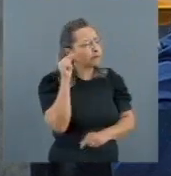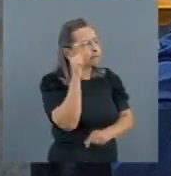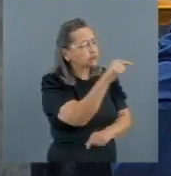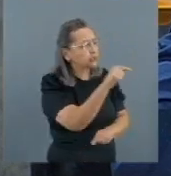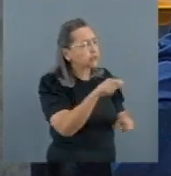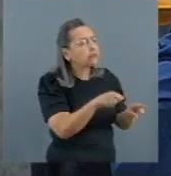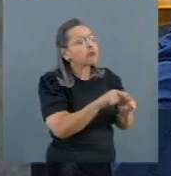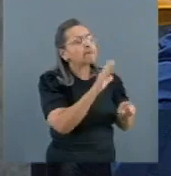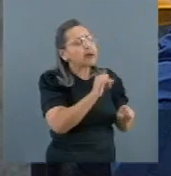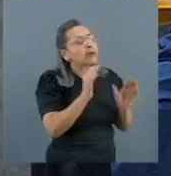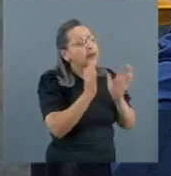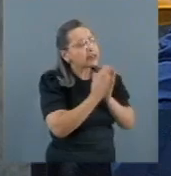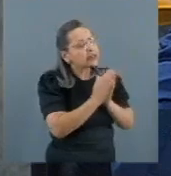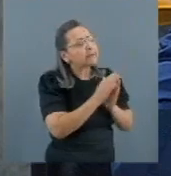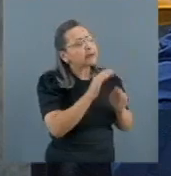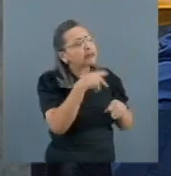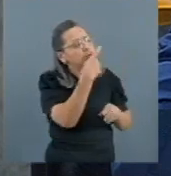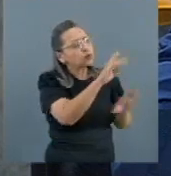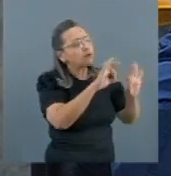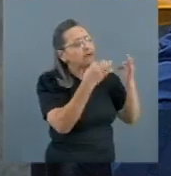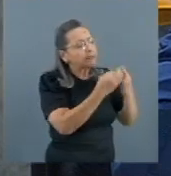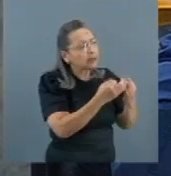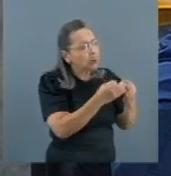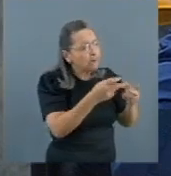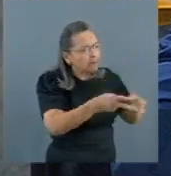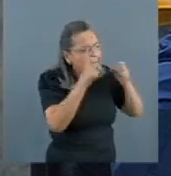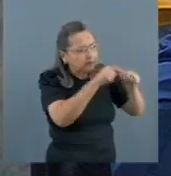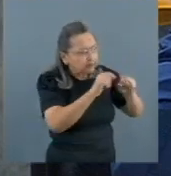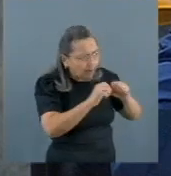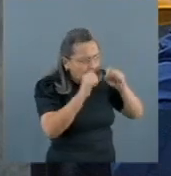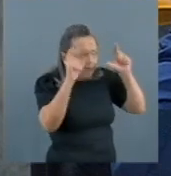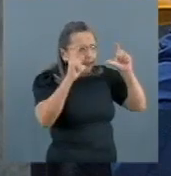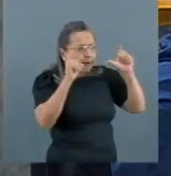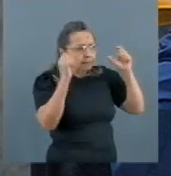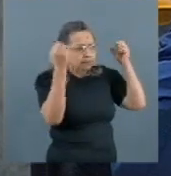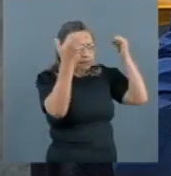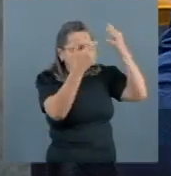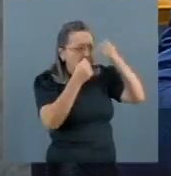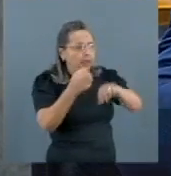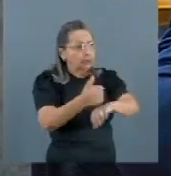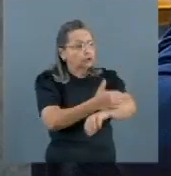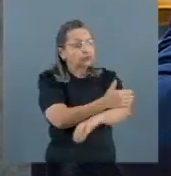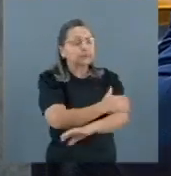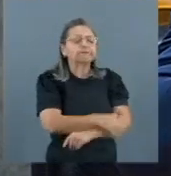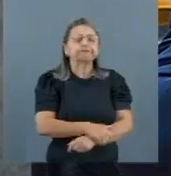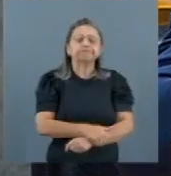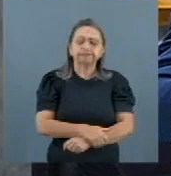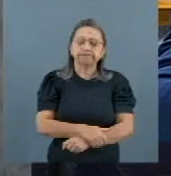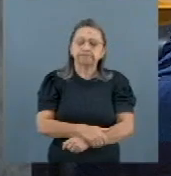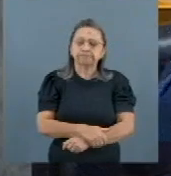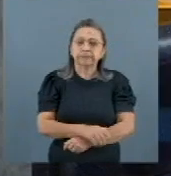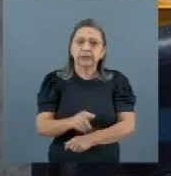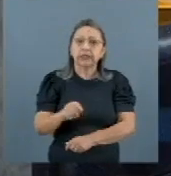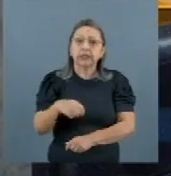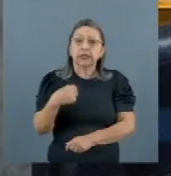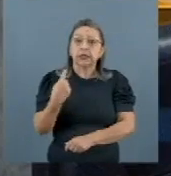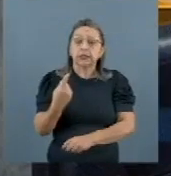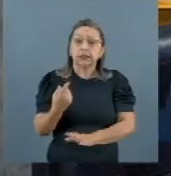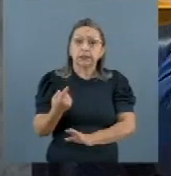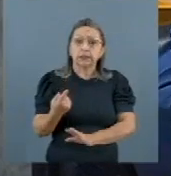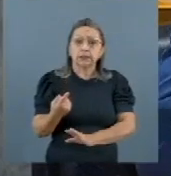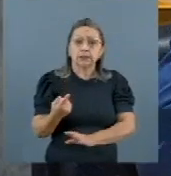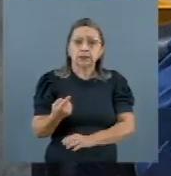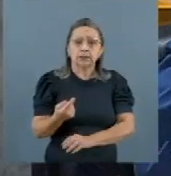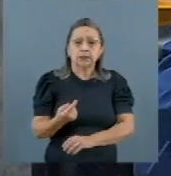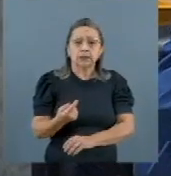E aquilo notei que lhe emocionou. E nós temos o dever aqui. Eu vou fazer a